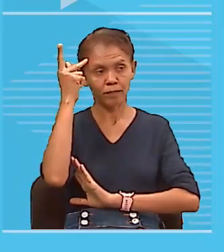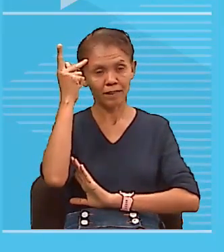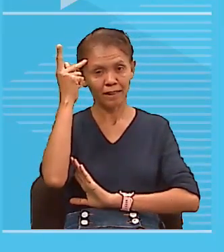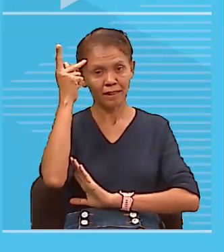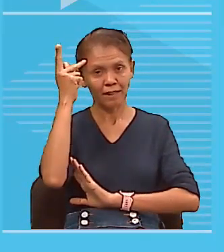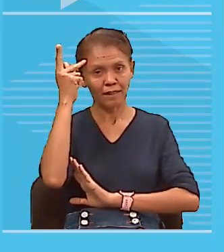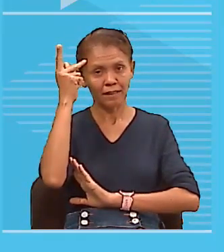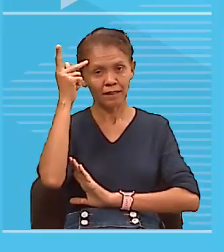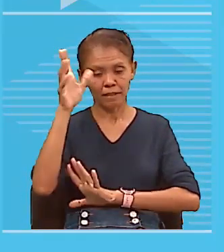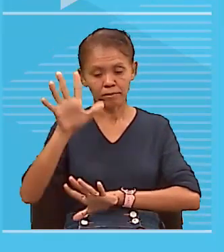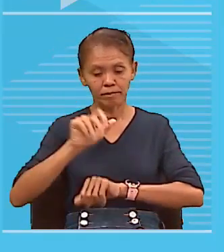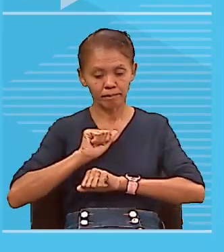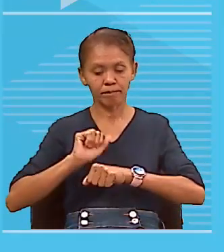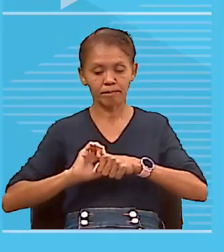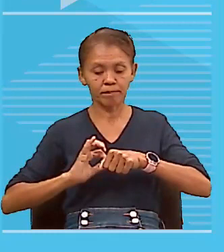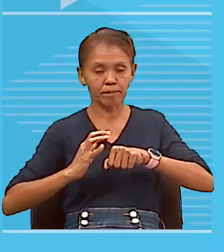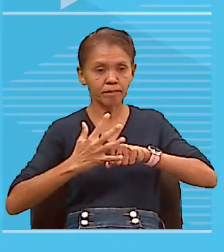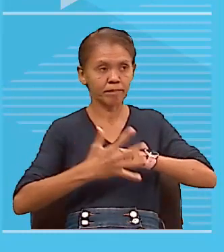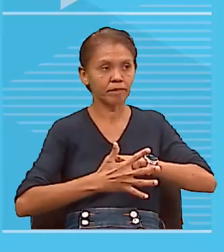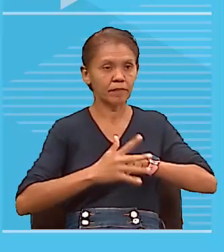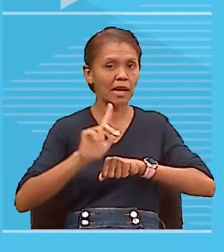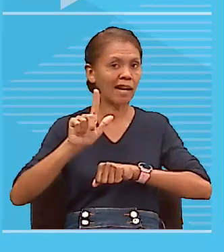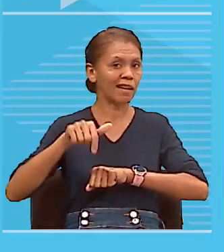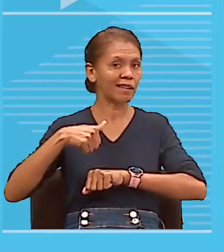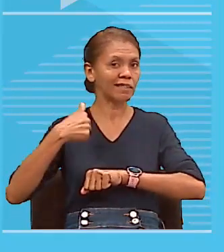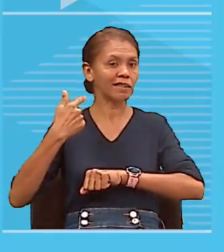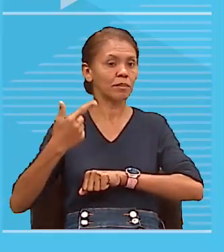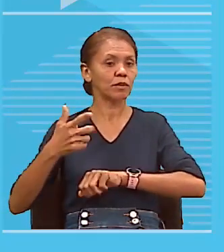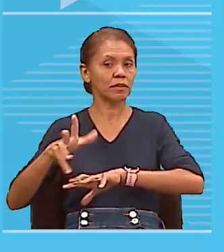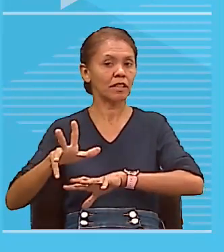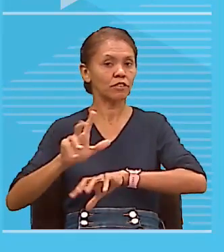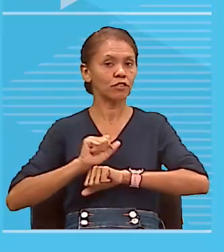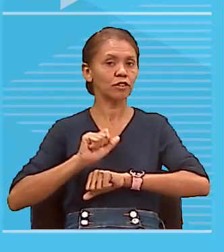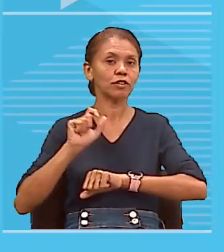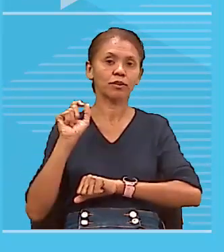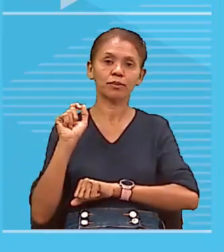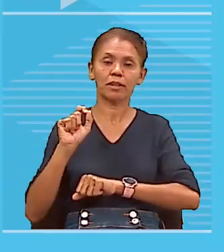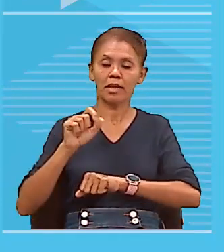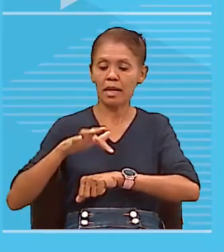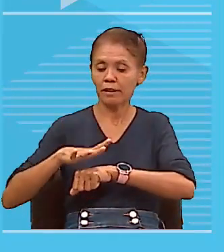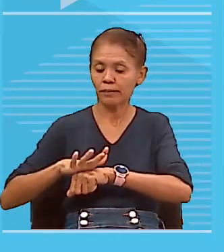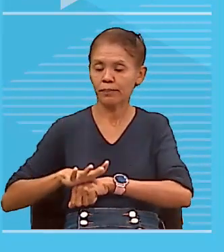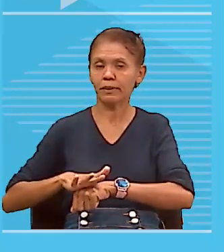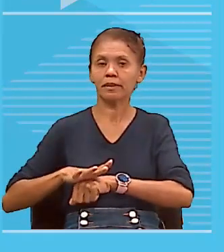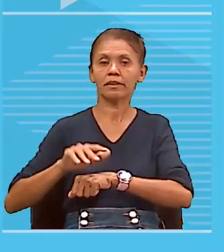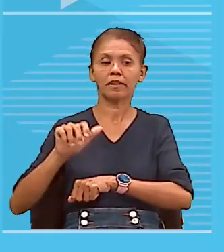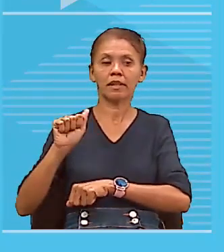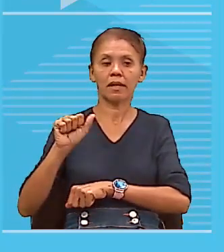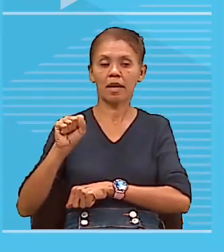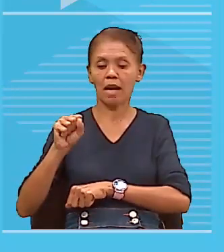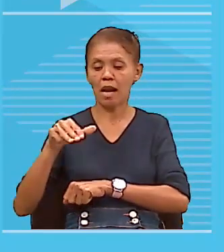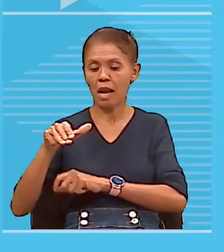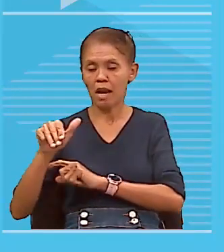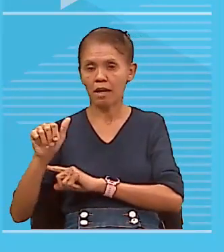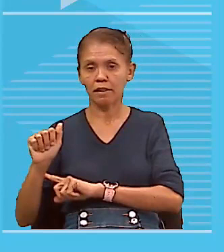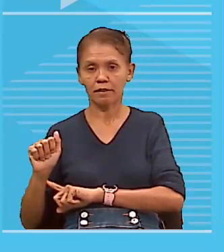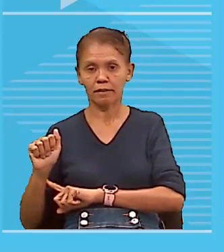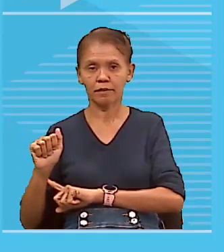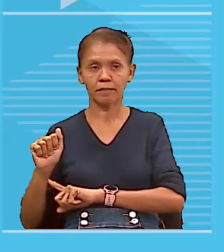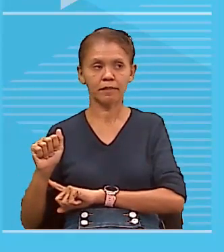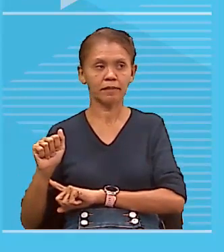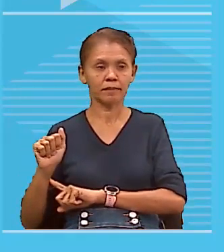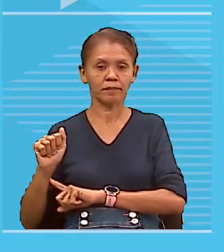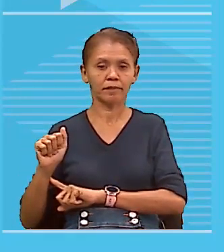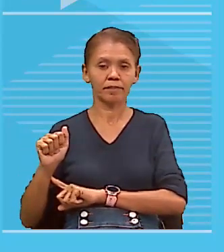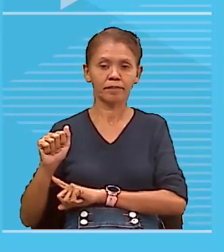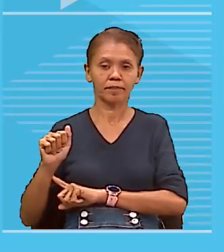COVID, elas depois passaram a ter asma. Não tinham, mas passaram a apresentar os sintomas